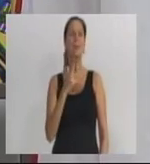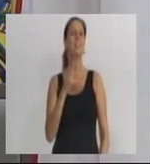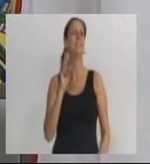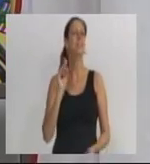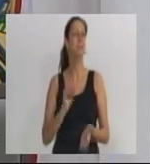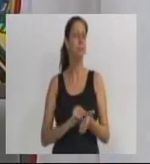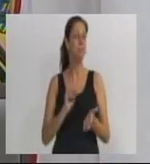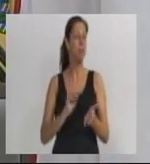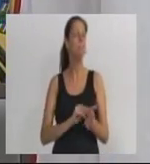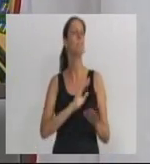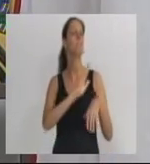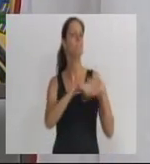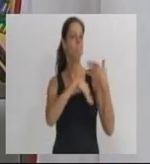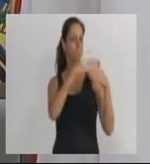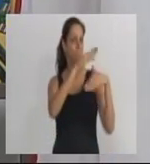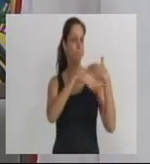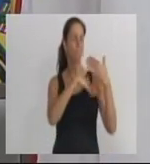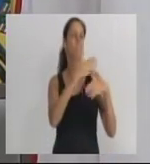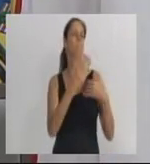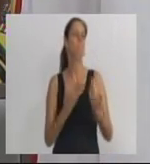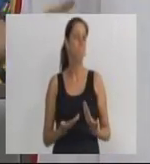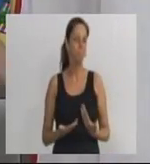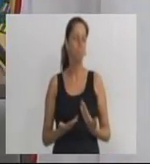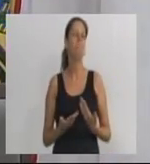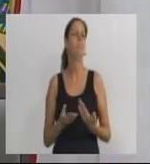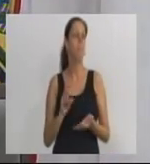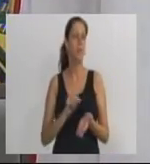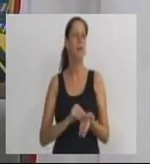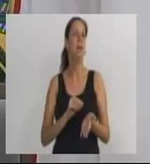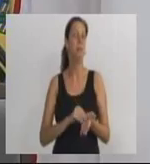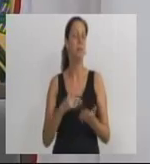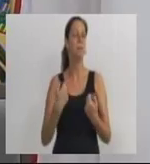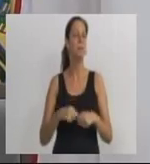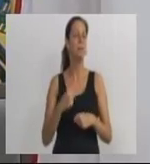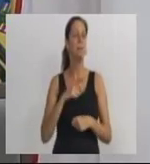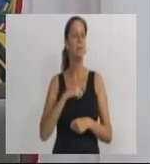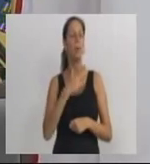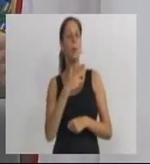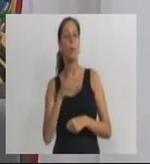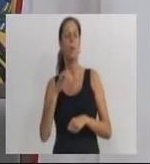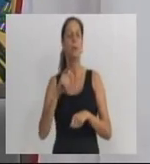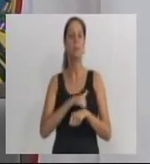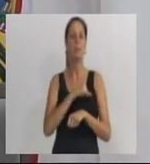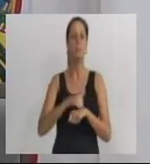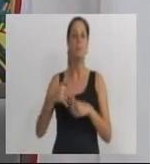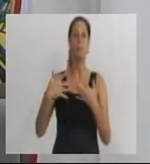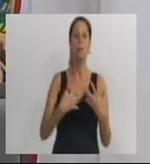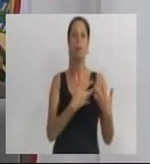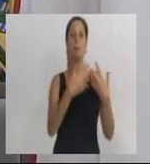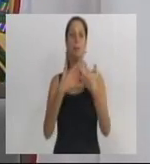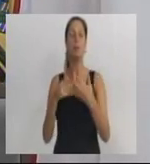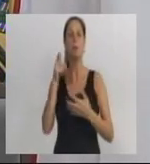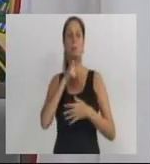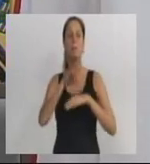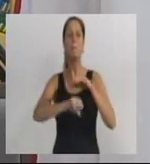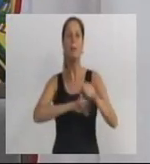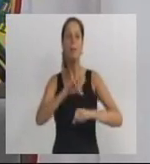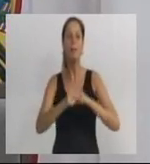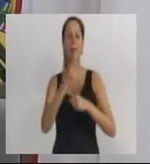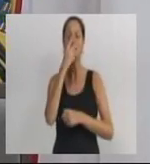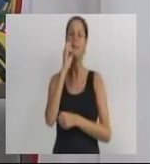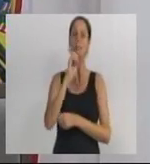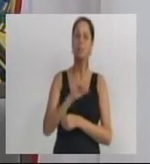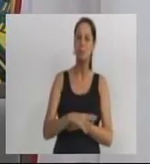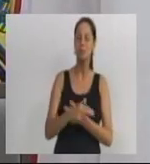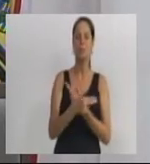Blumenau realmente deveria ter, vereador Ivan, em relação à coleta seletiva. A gente tem pontualidade